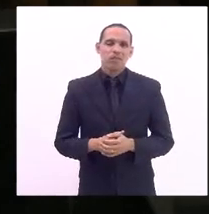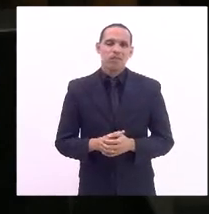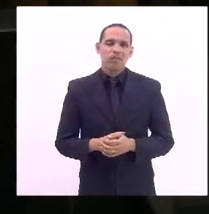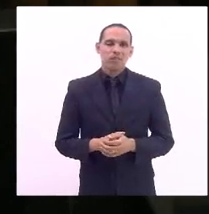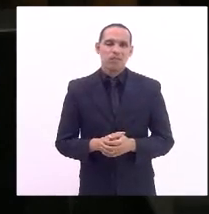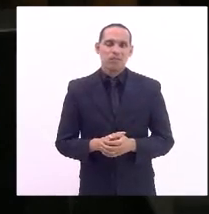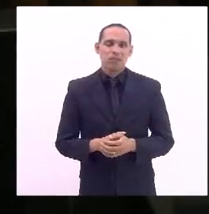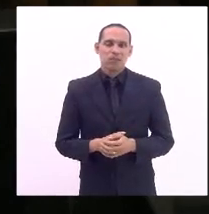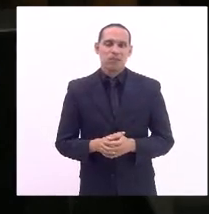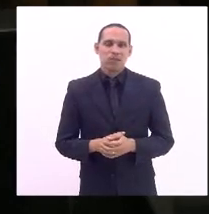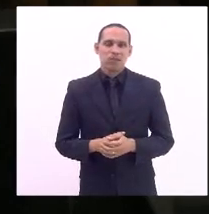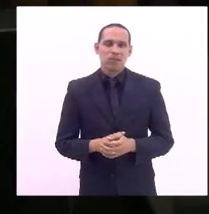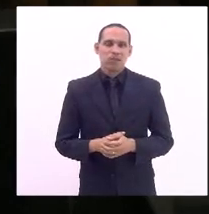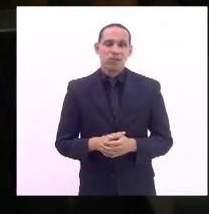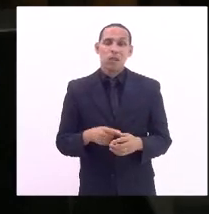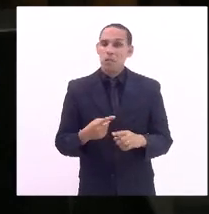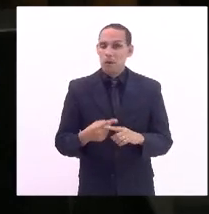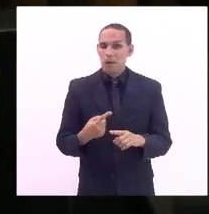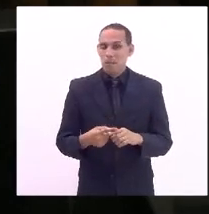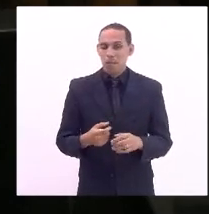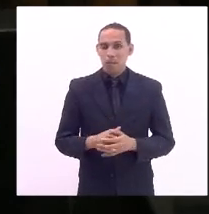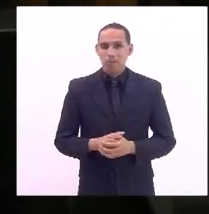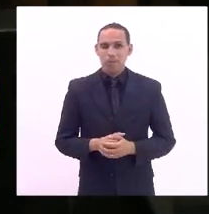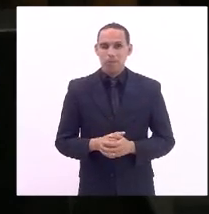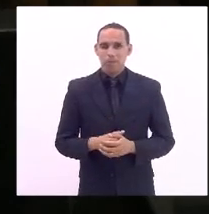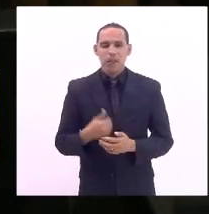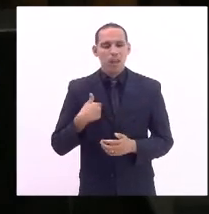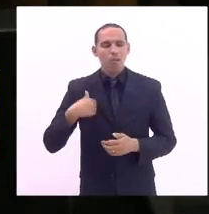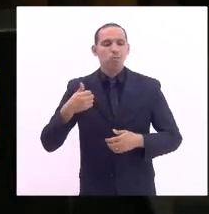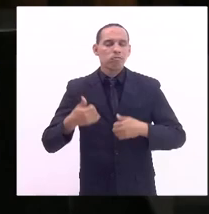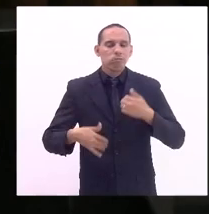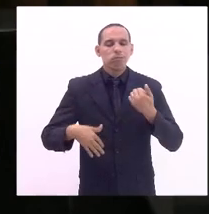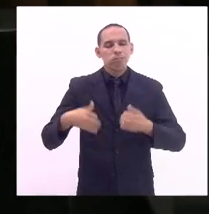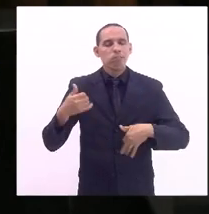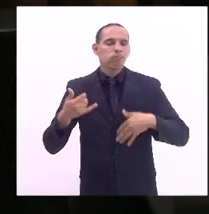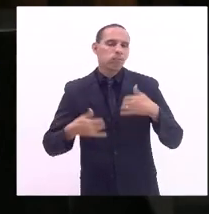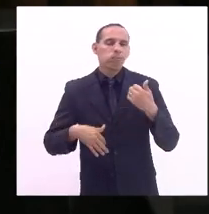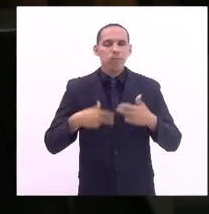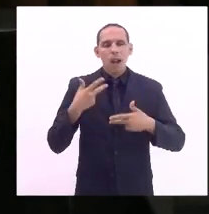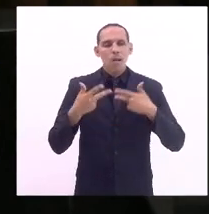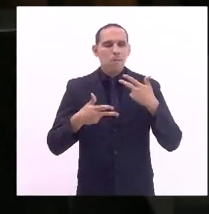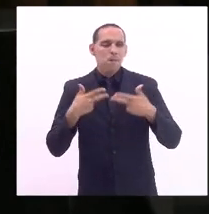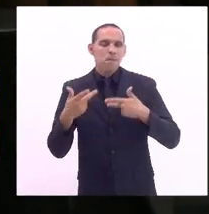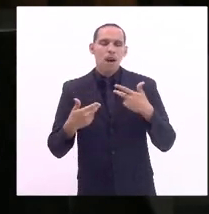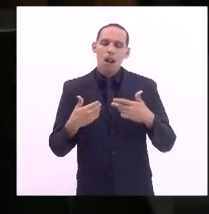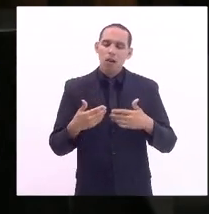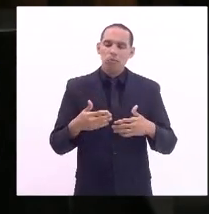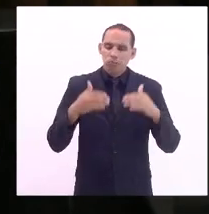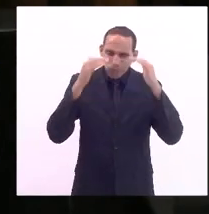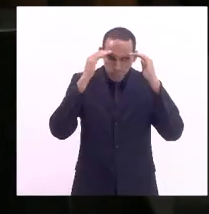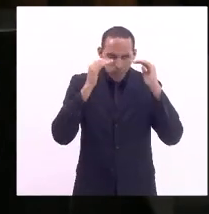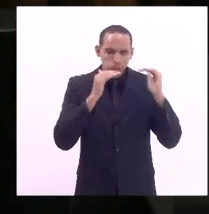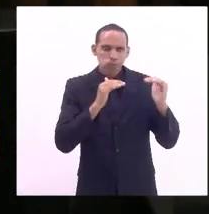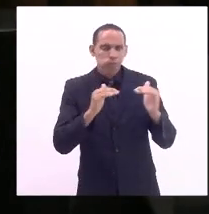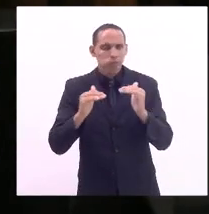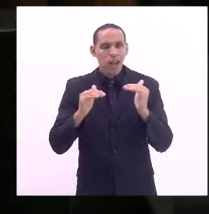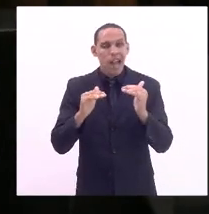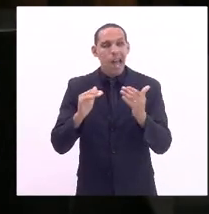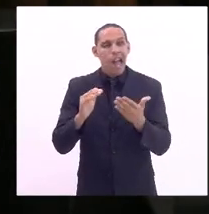porque, quando fiz uso da palavra, com todo respeito,